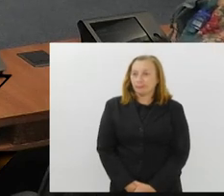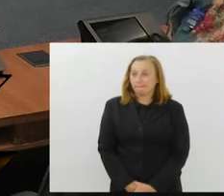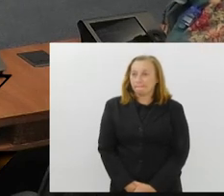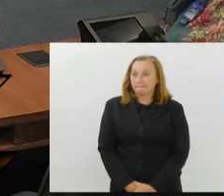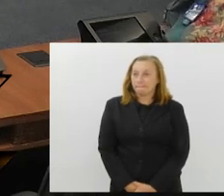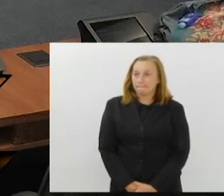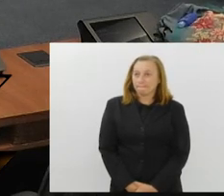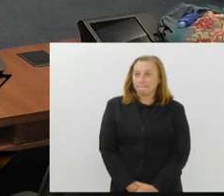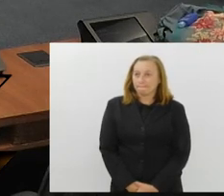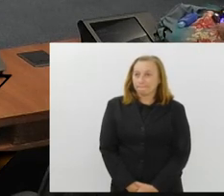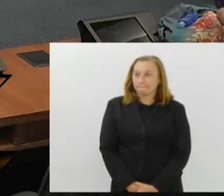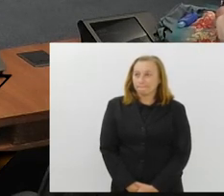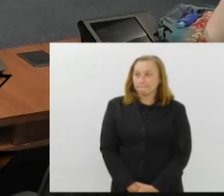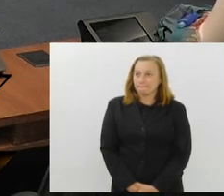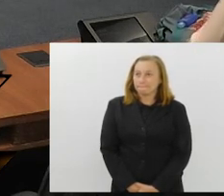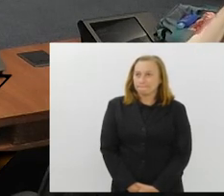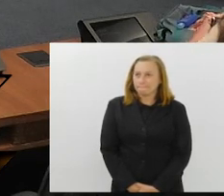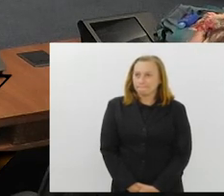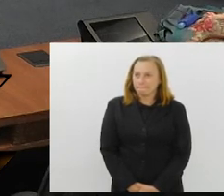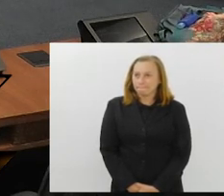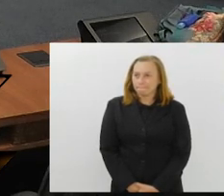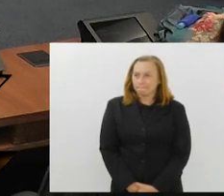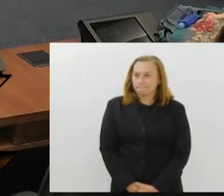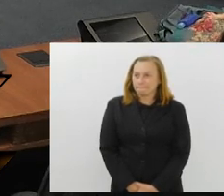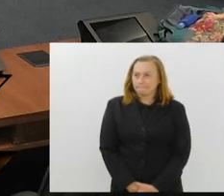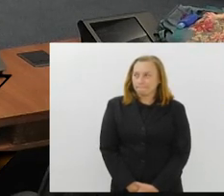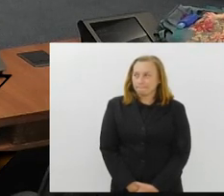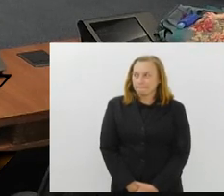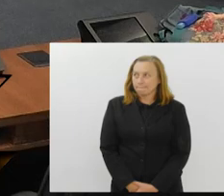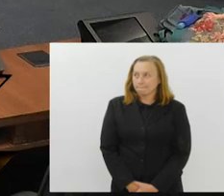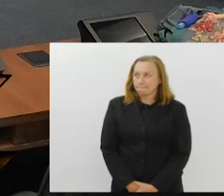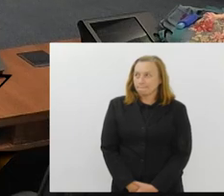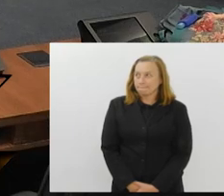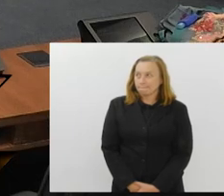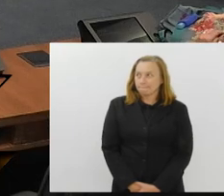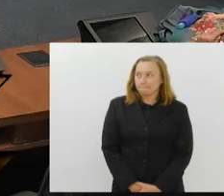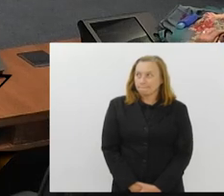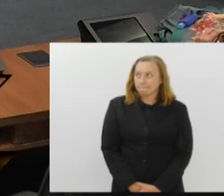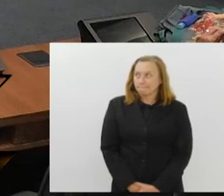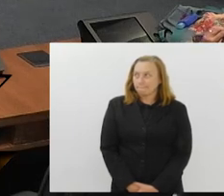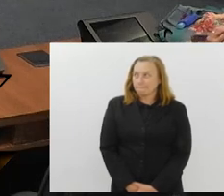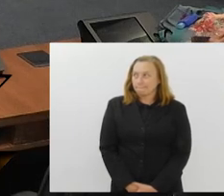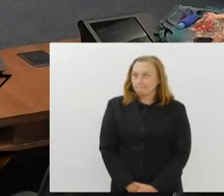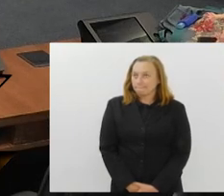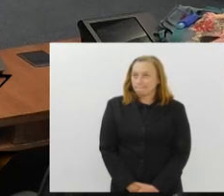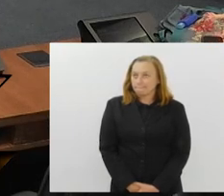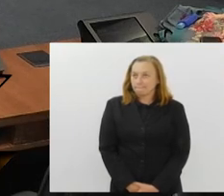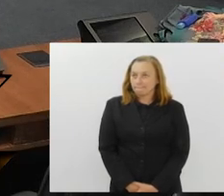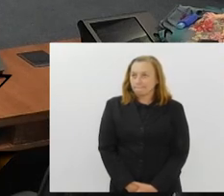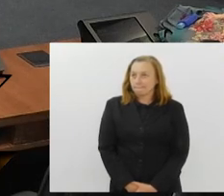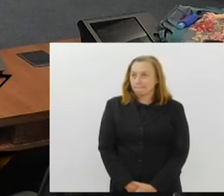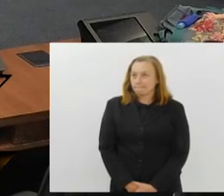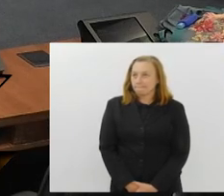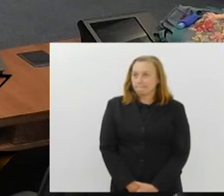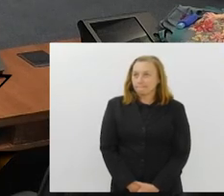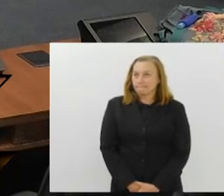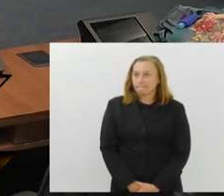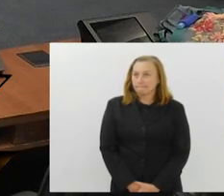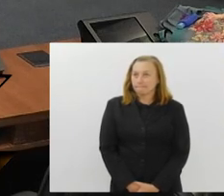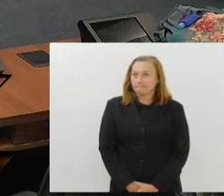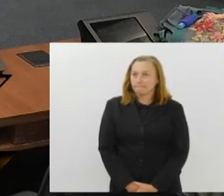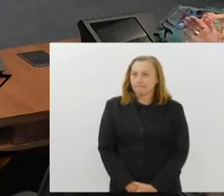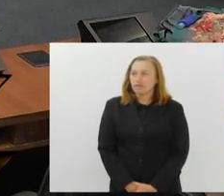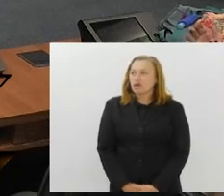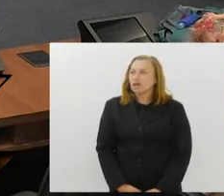Dr Fernando Augusto Fernandes solicito cerimonial que conduza o homenageado até a mesa de